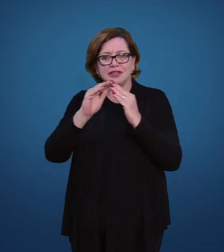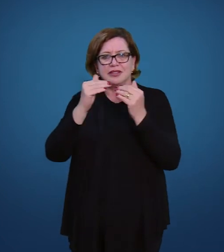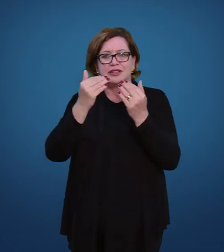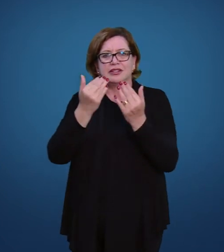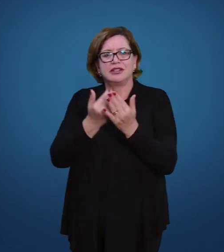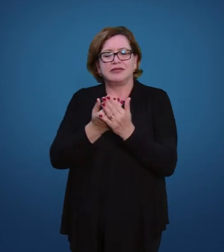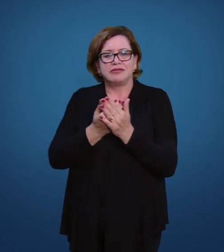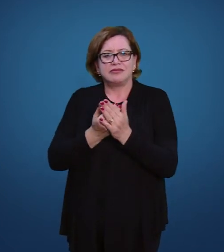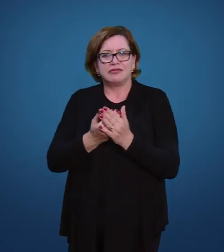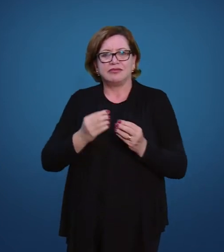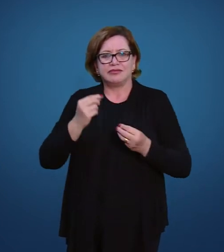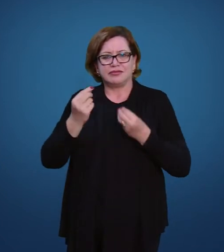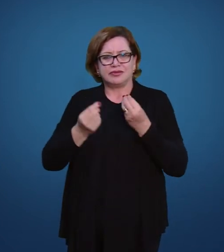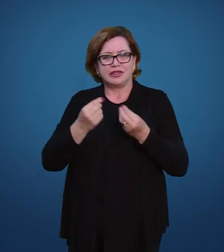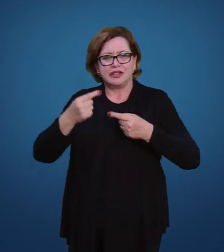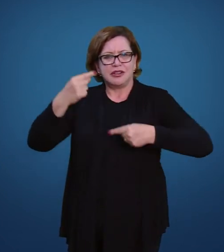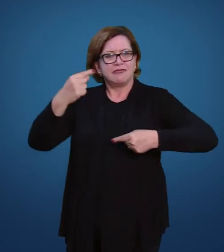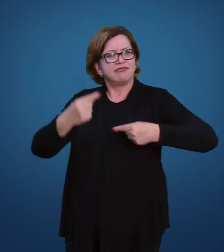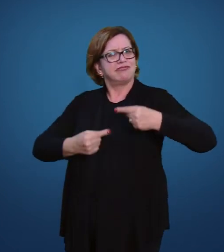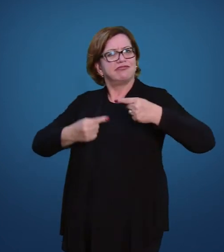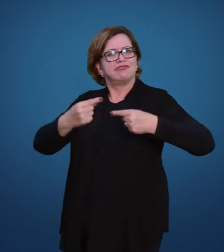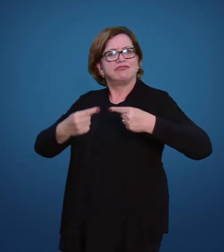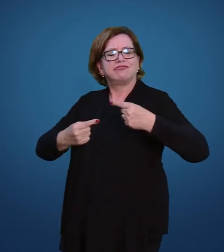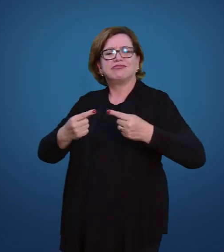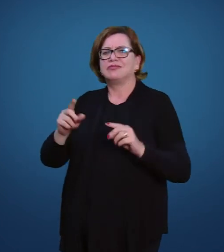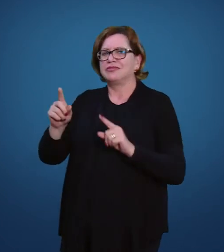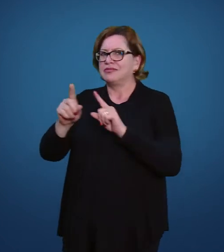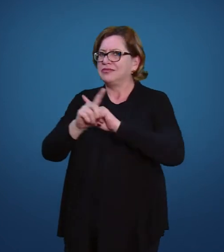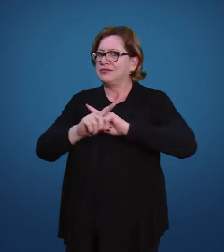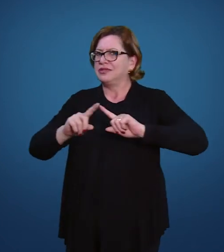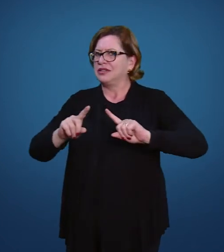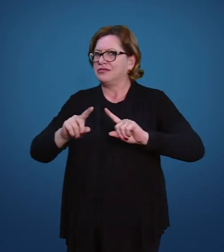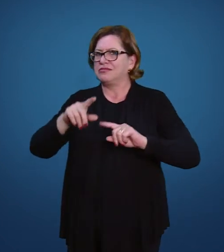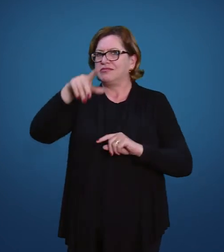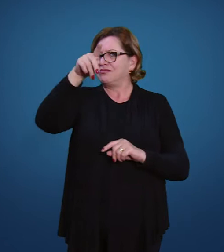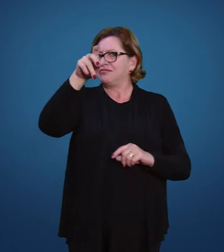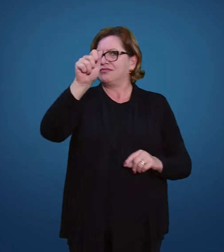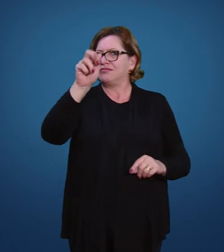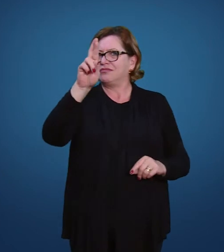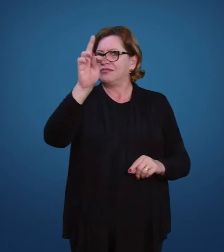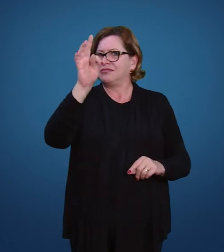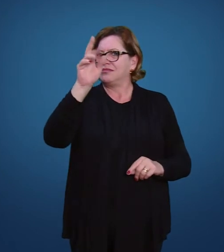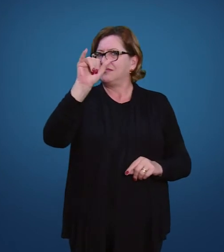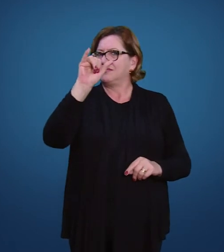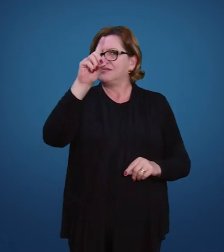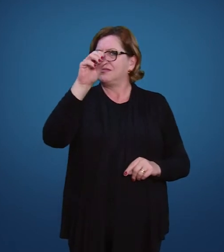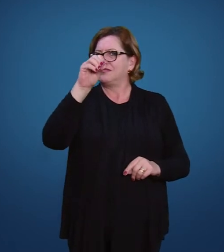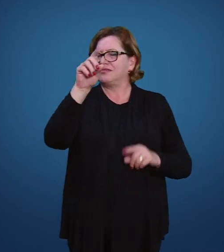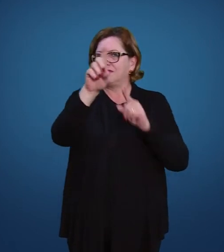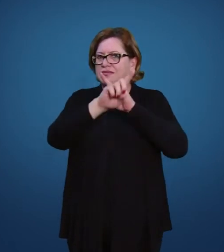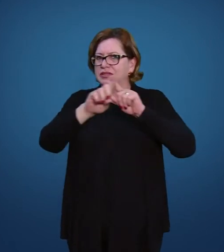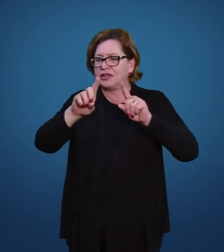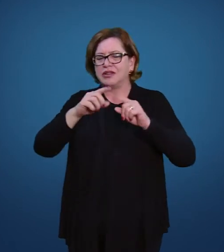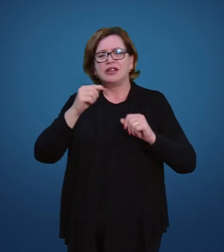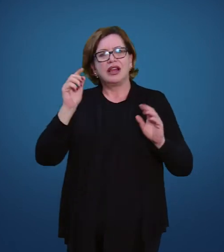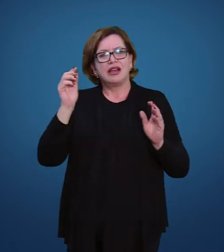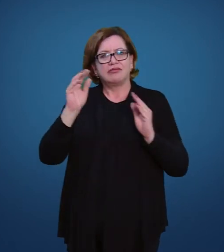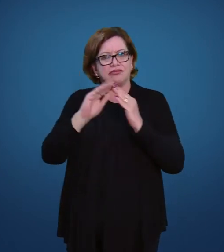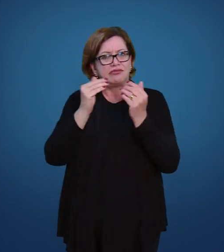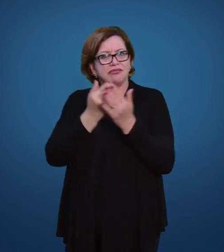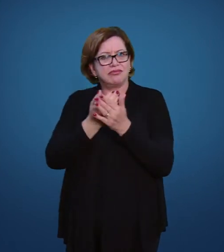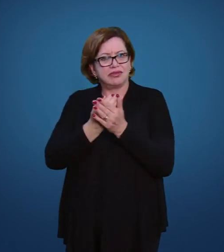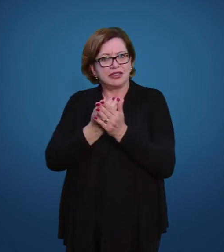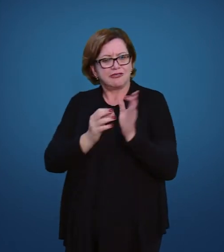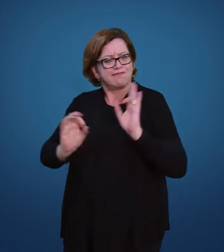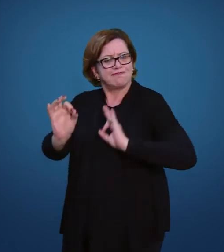tratando suficientemente de questões políticas. Não estou falando de partidos políticos. Eu estou falando de preparar o cidadão para